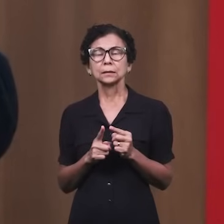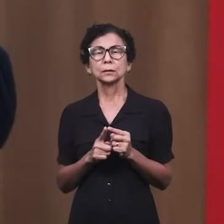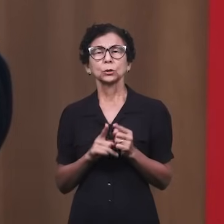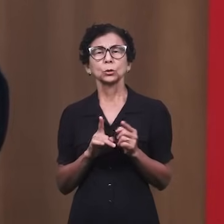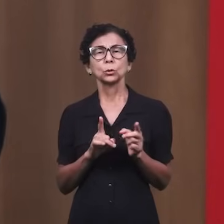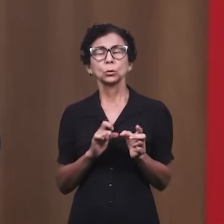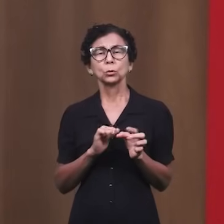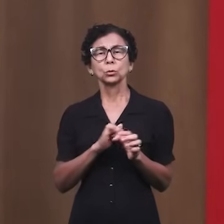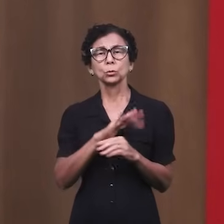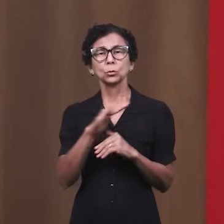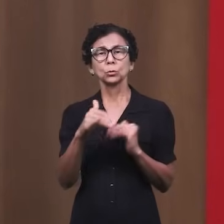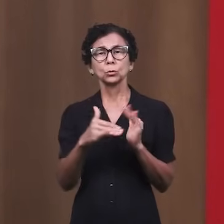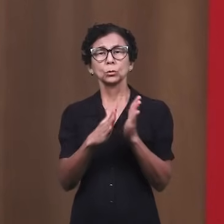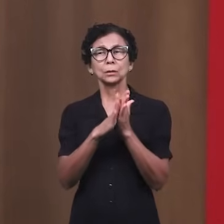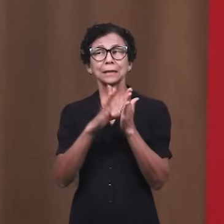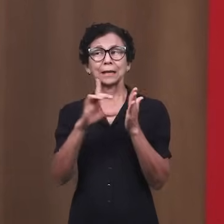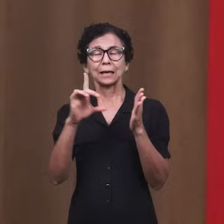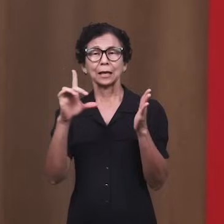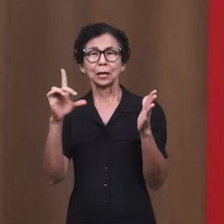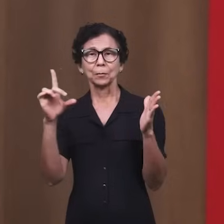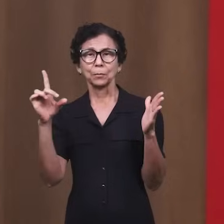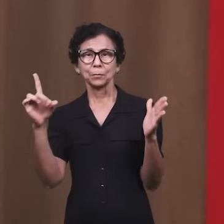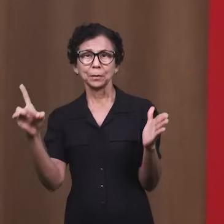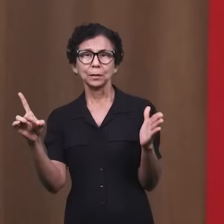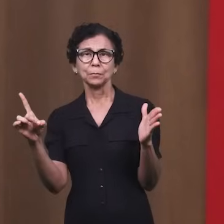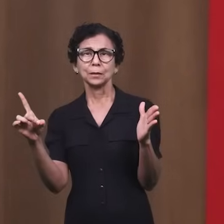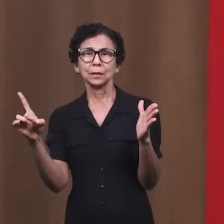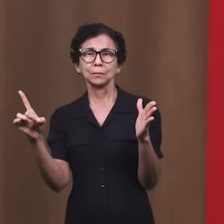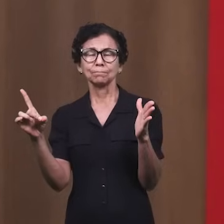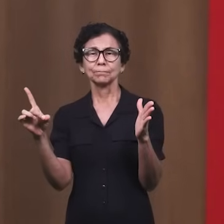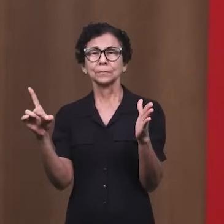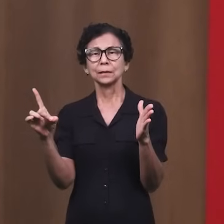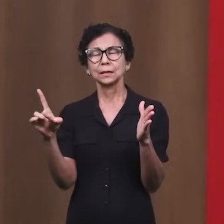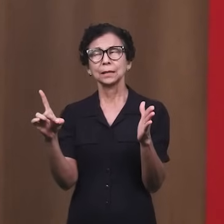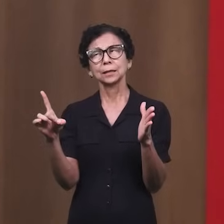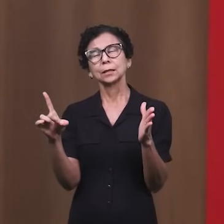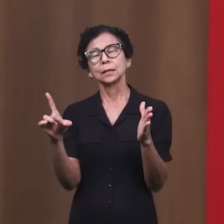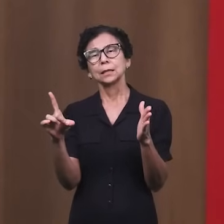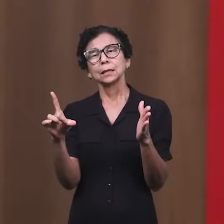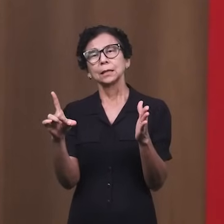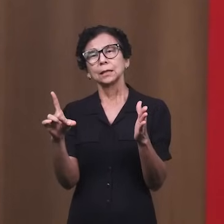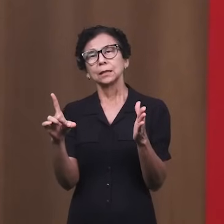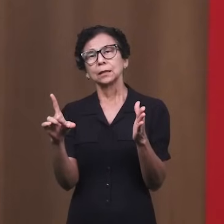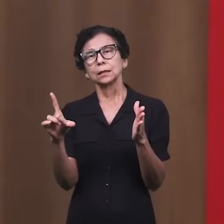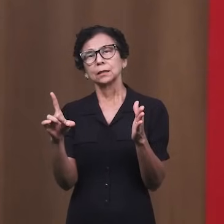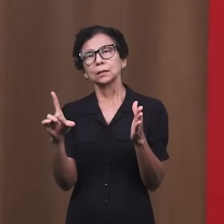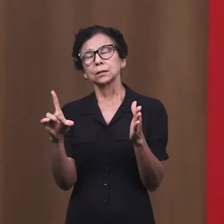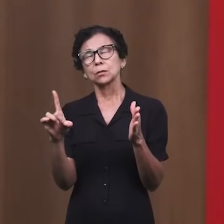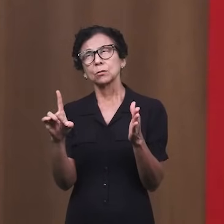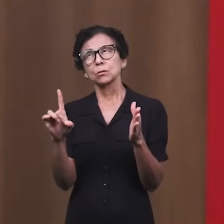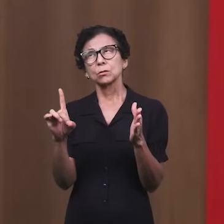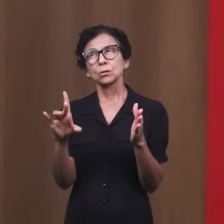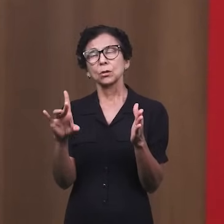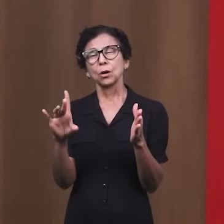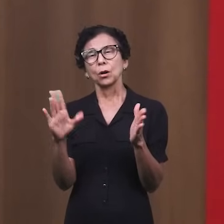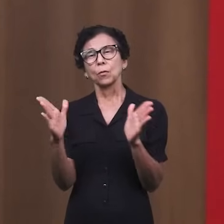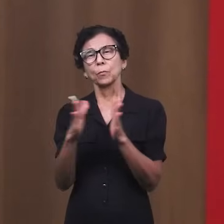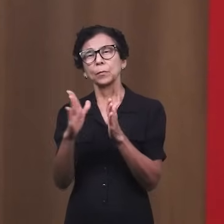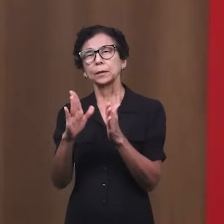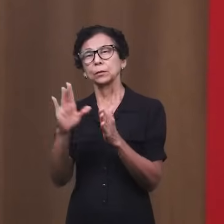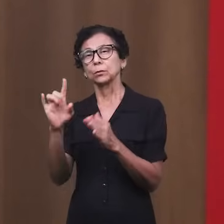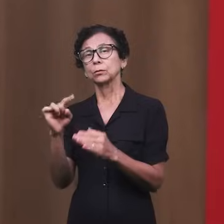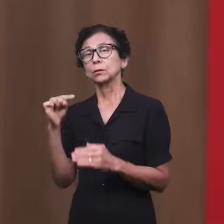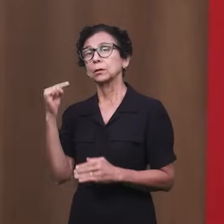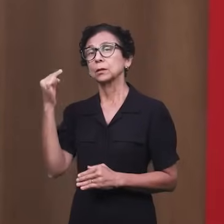o cano é justamente a estrutura da Bíblia é mais adiante mais à frente eh e aí